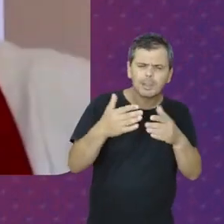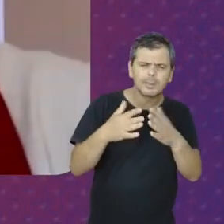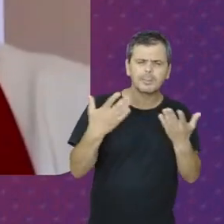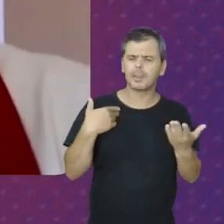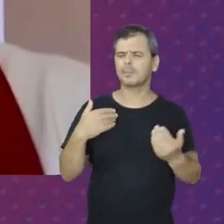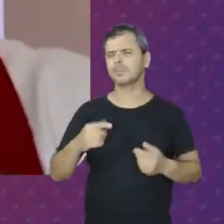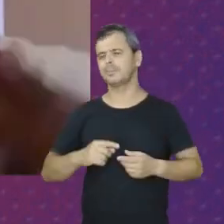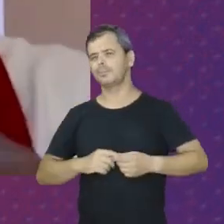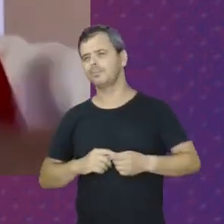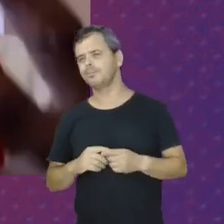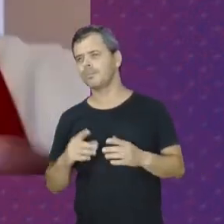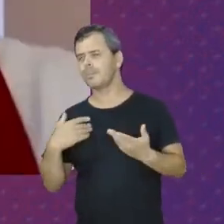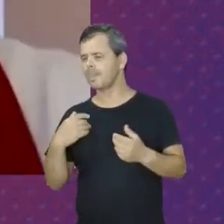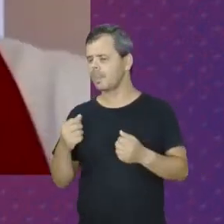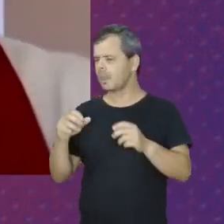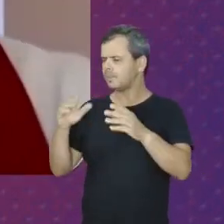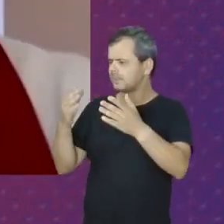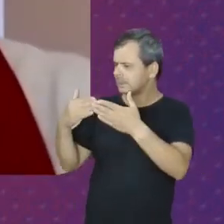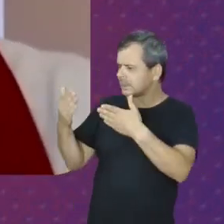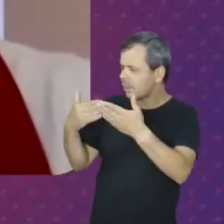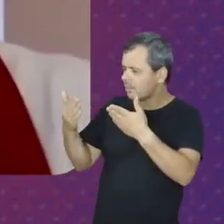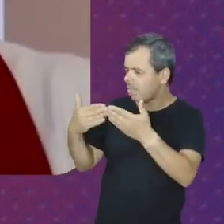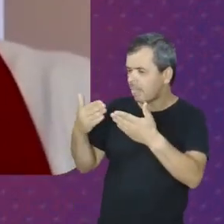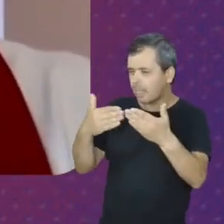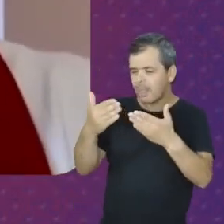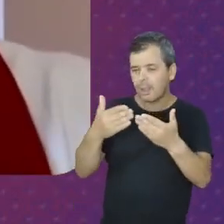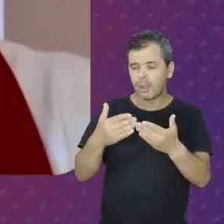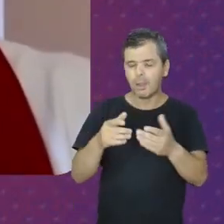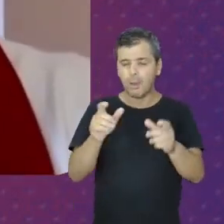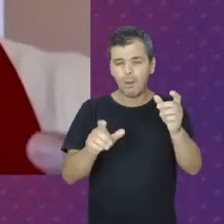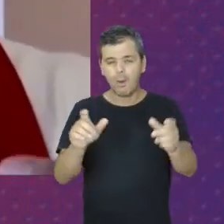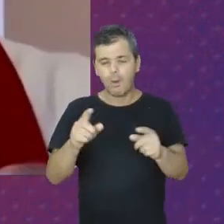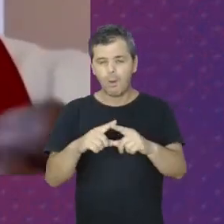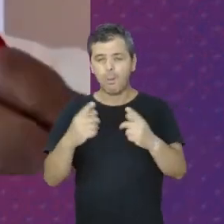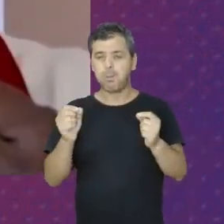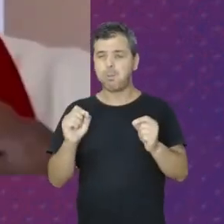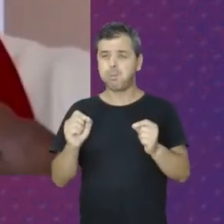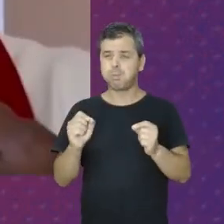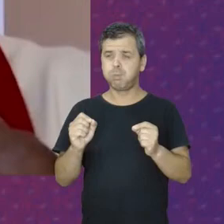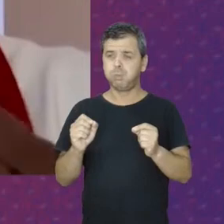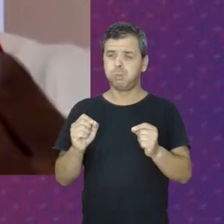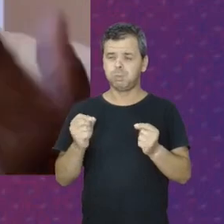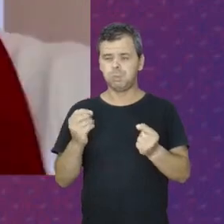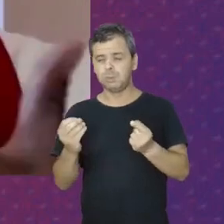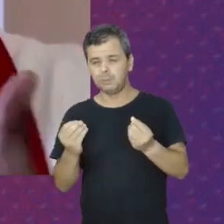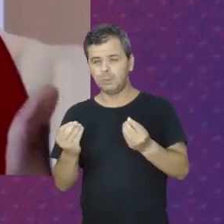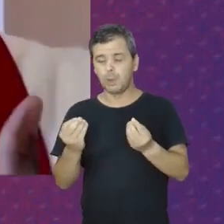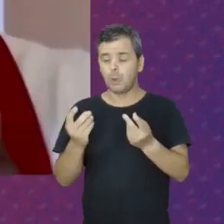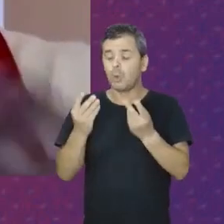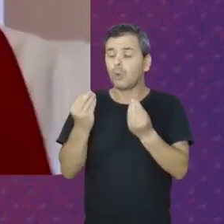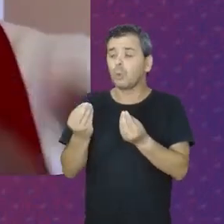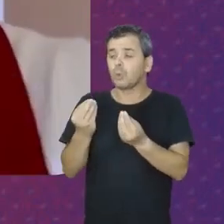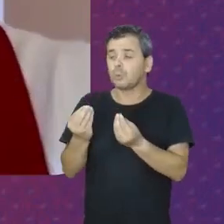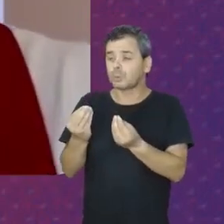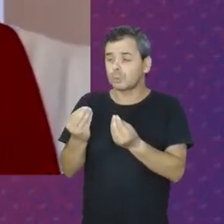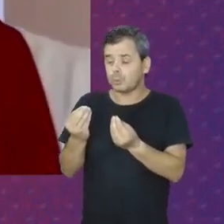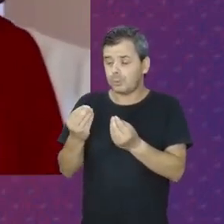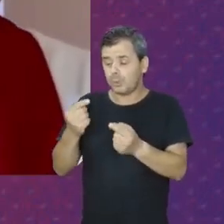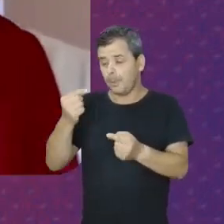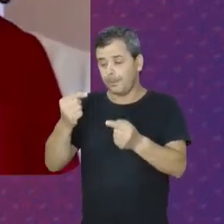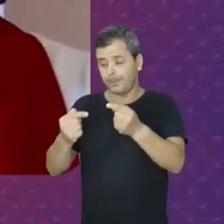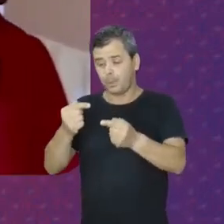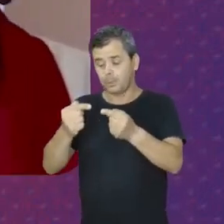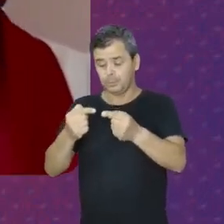bater um papo, eu falar para vocês um pouco da forma que as